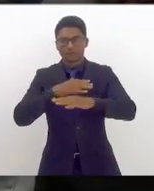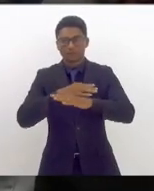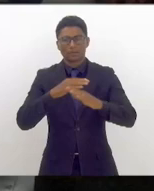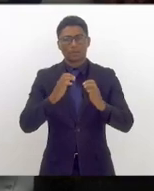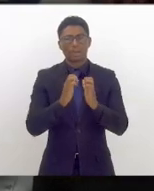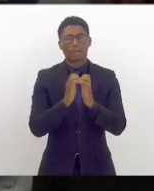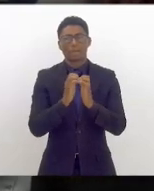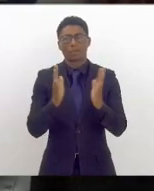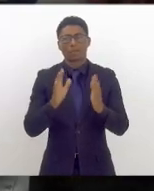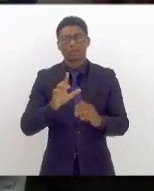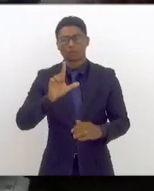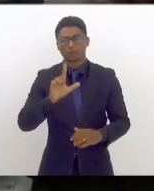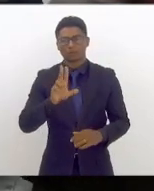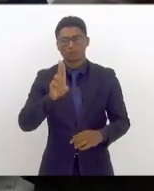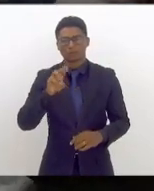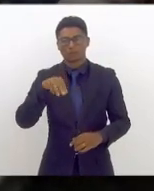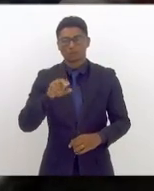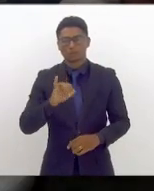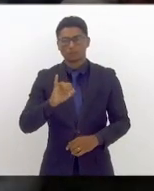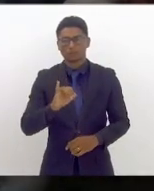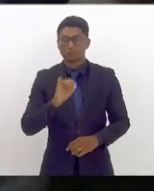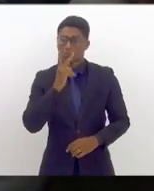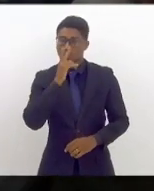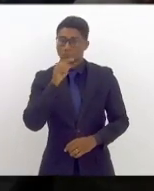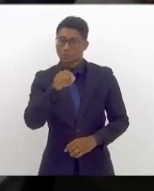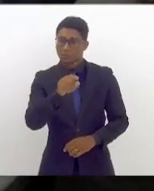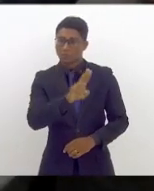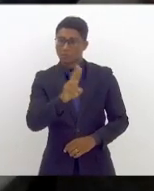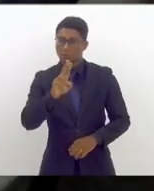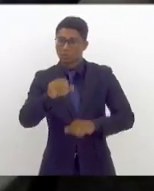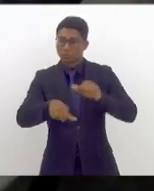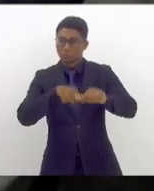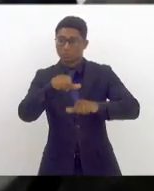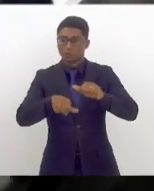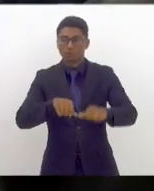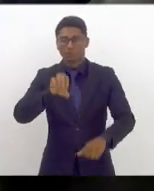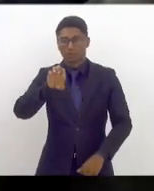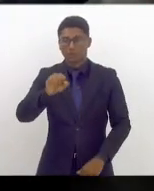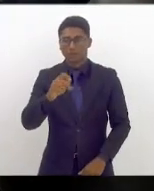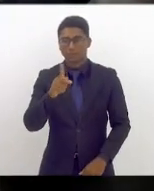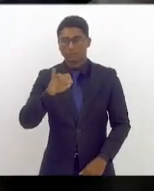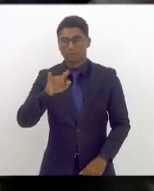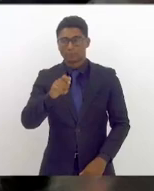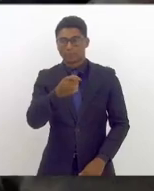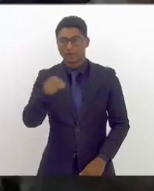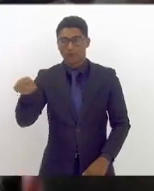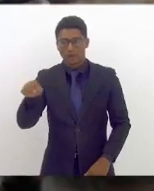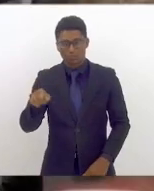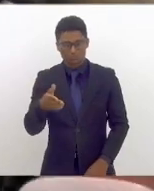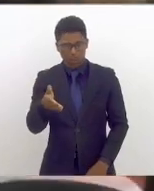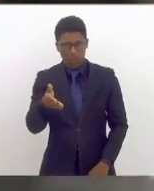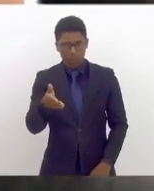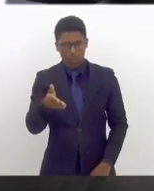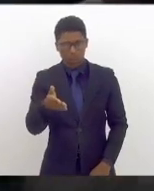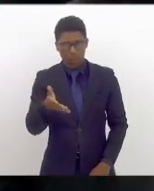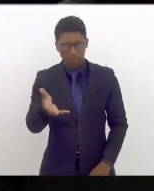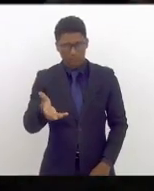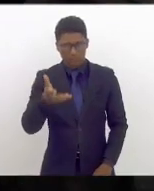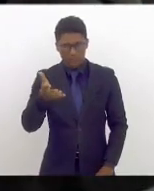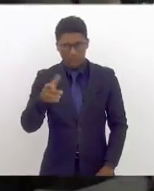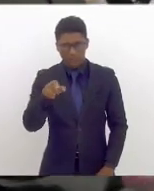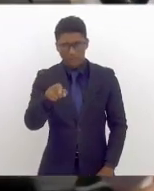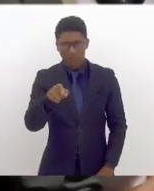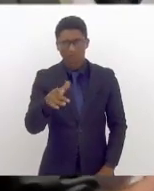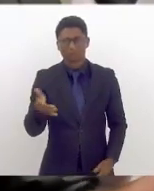buraco do lume Pelo visto vai mudar o nome para Espigão do lume que querem fazer um Espigão no buraco